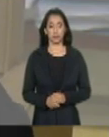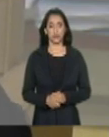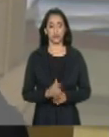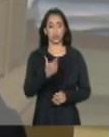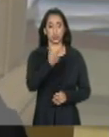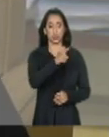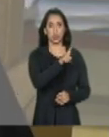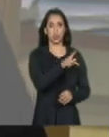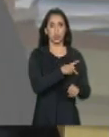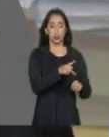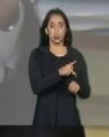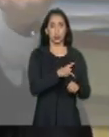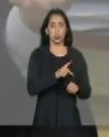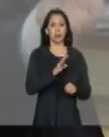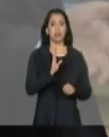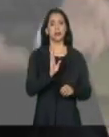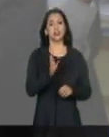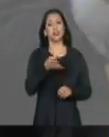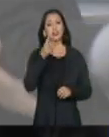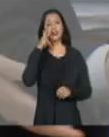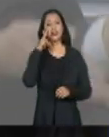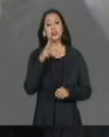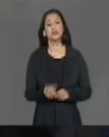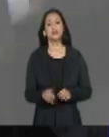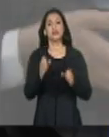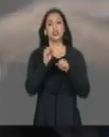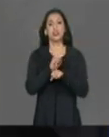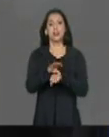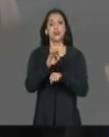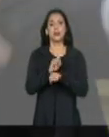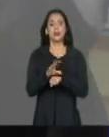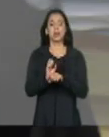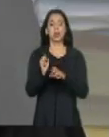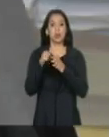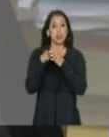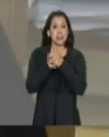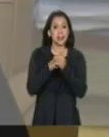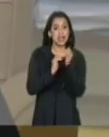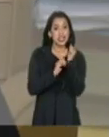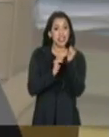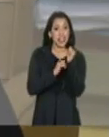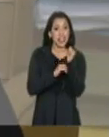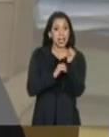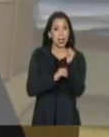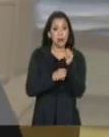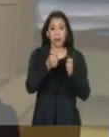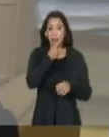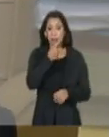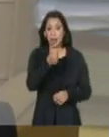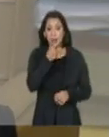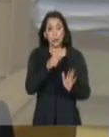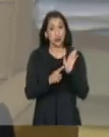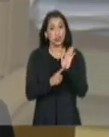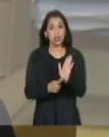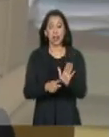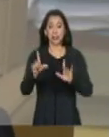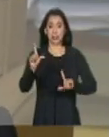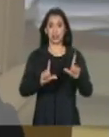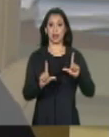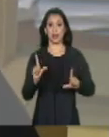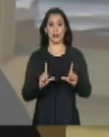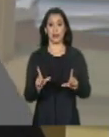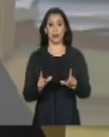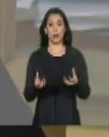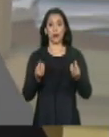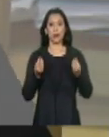ele se cansava de ver as informações que eram sigilosas vazadas no Jornal Nacional. E a partir daí se criou